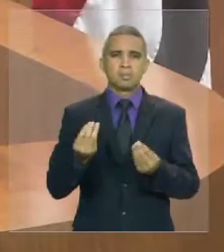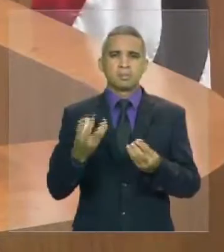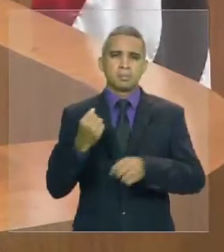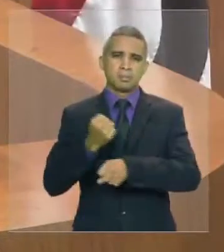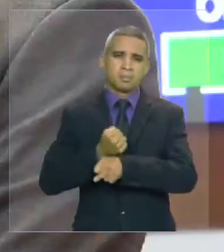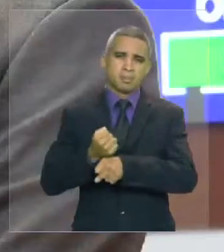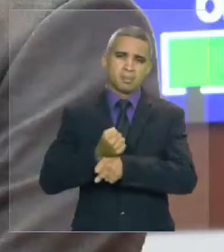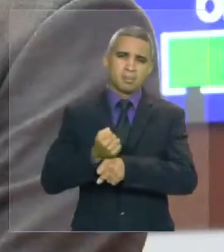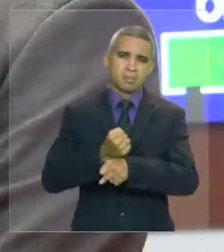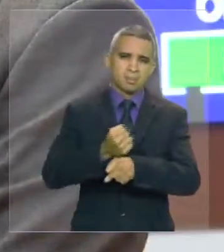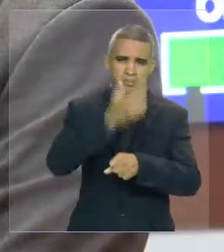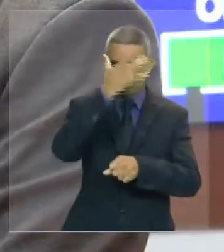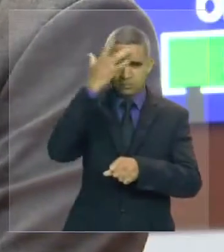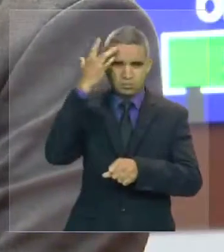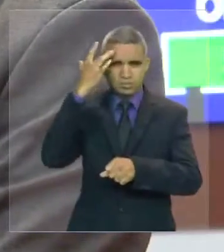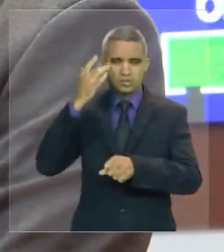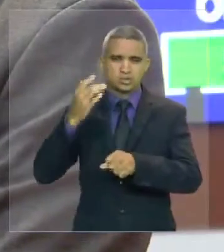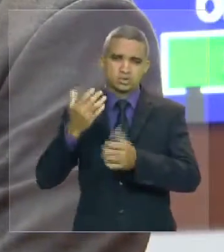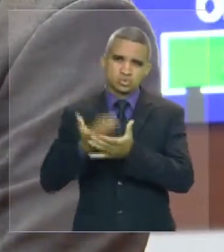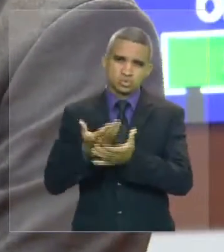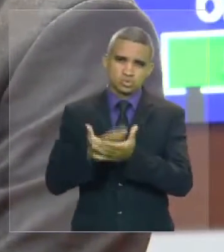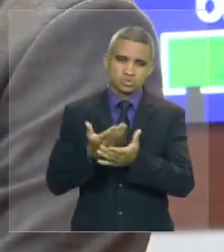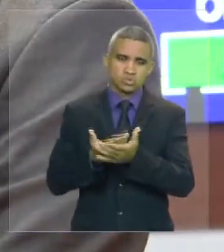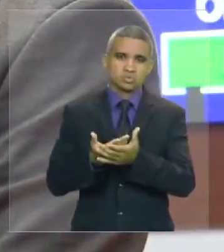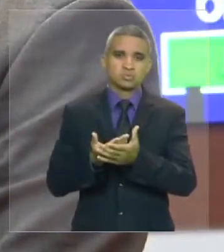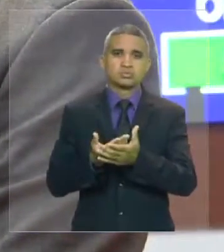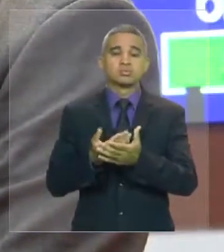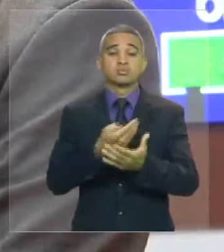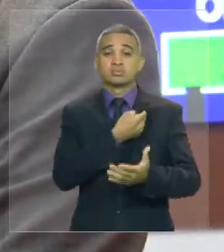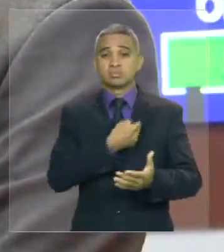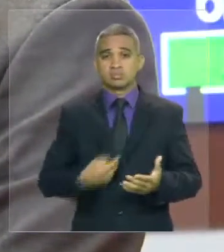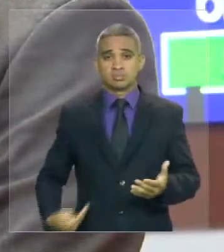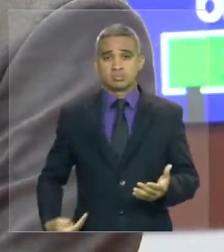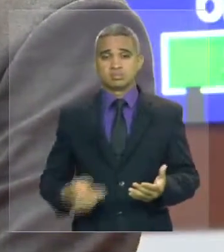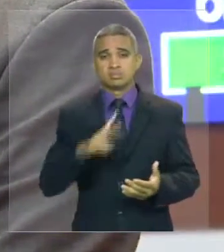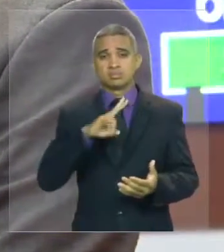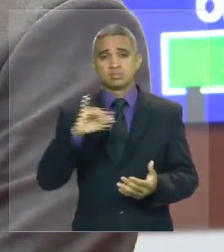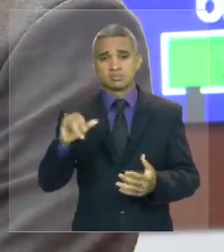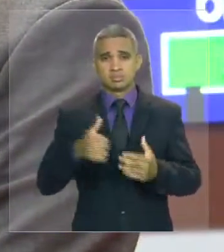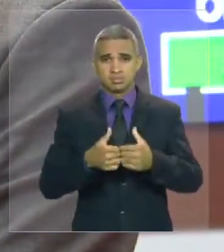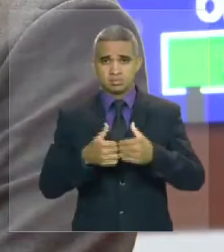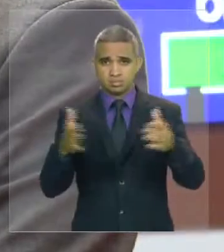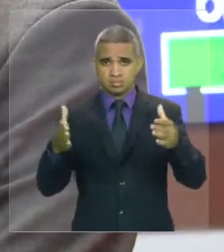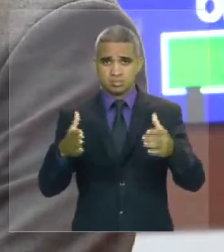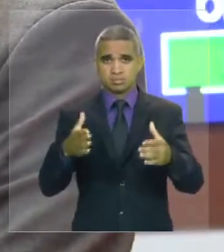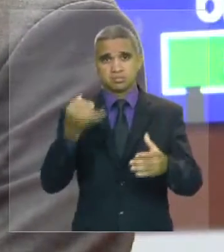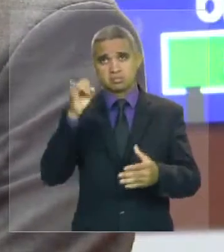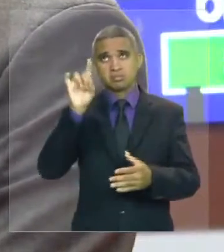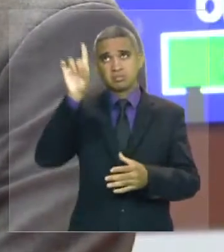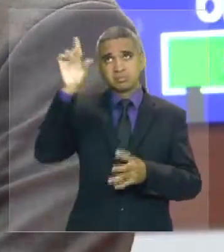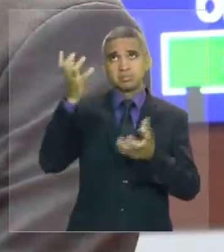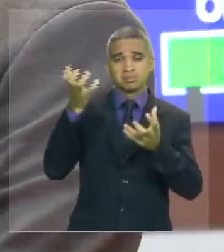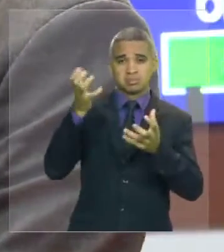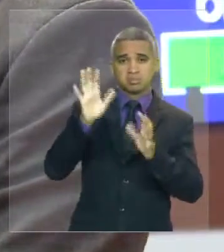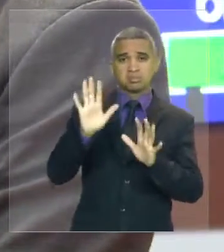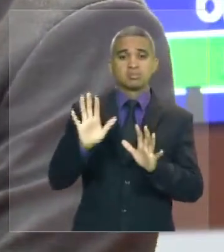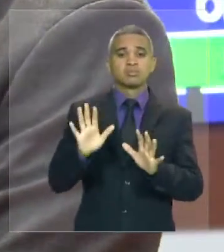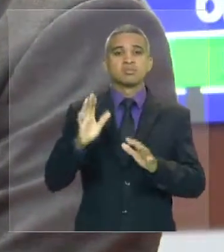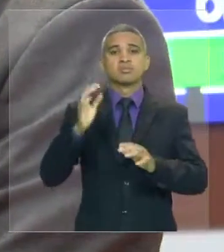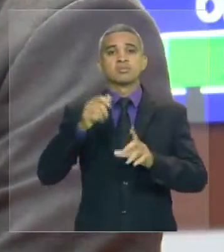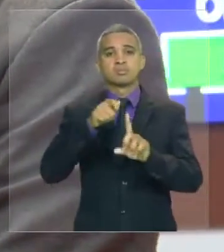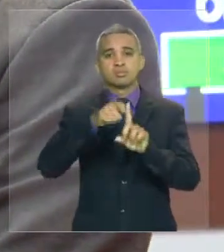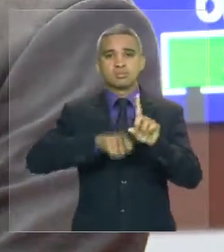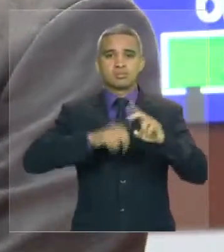grandiosa. E o governador vai inaugurar, se Deus quiser, em junho, voltar a